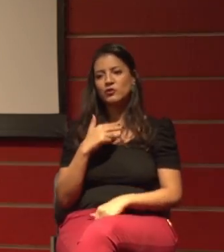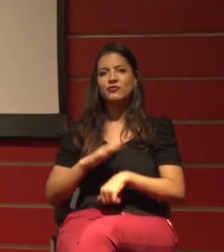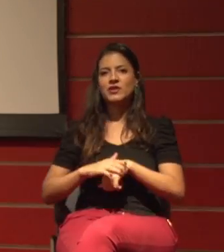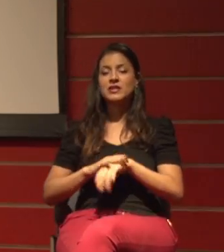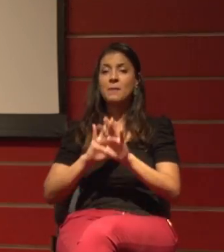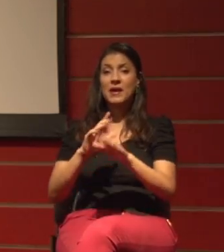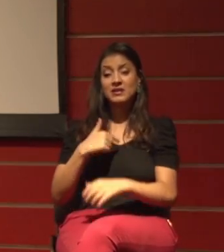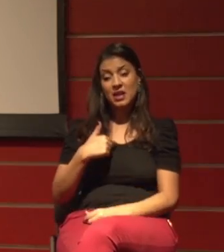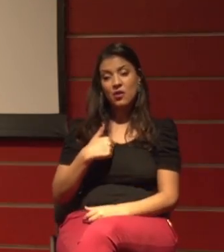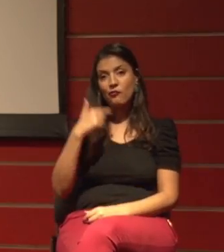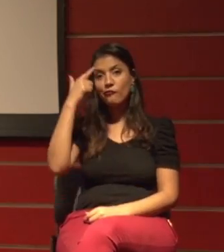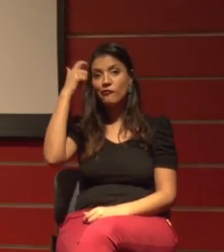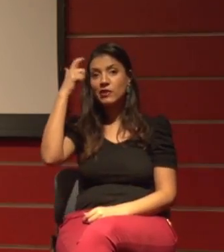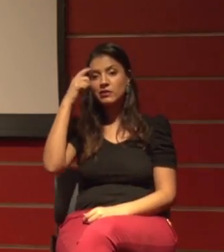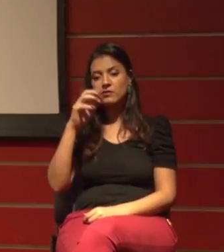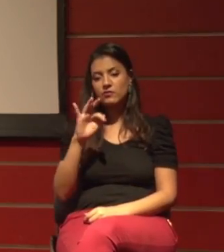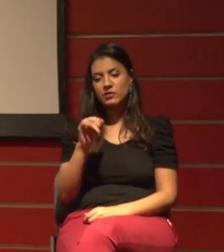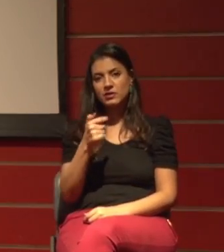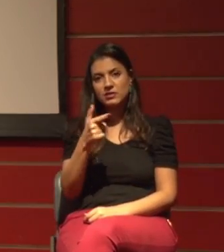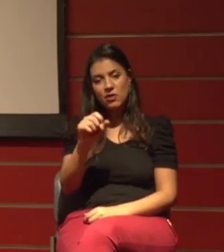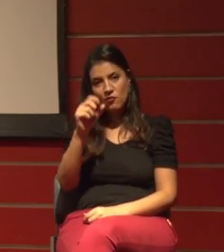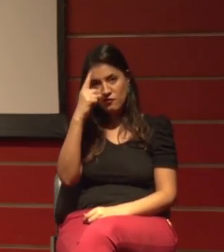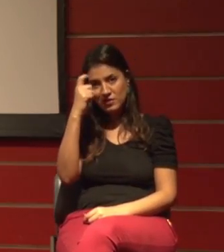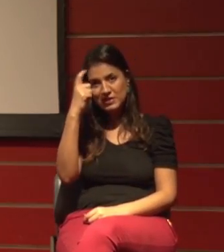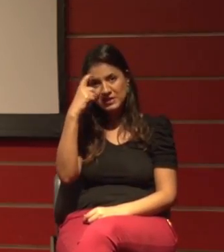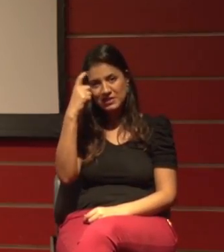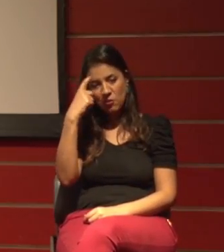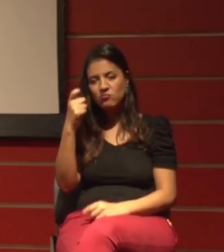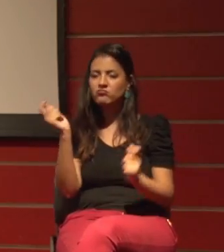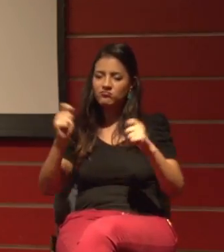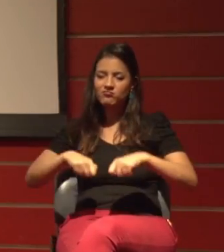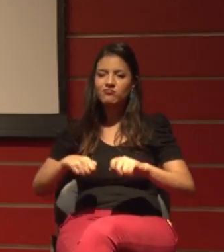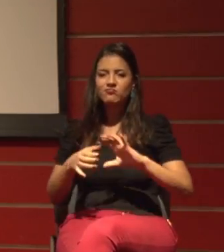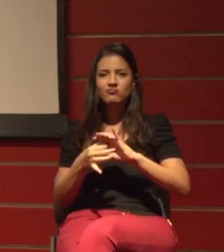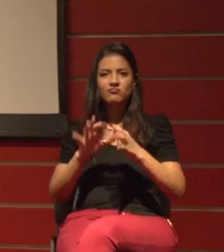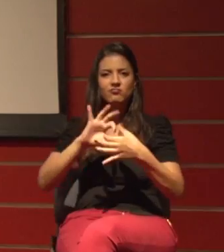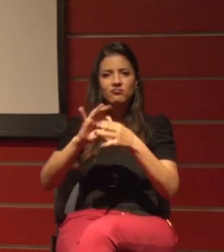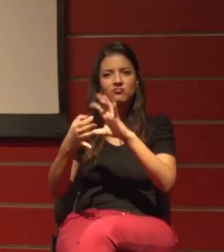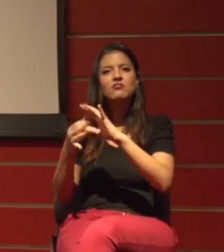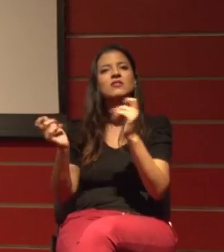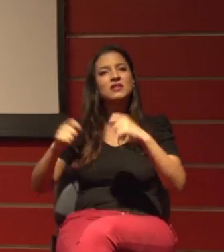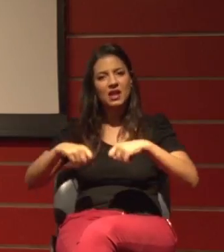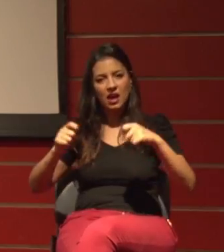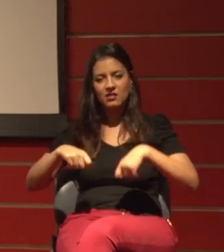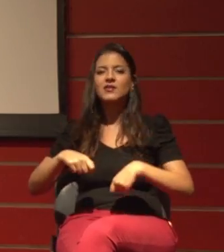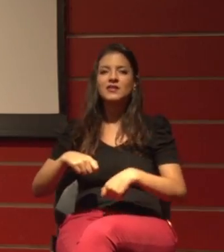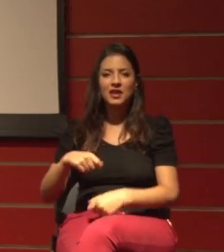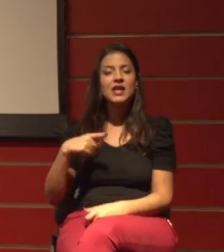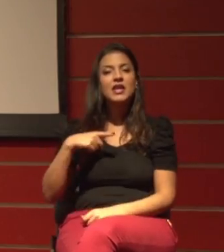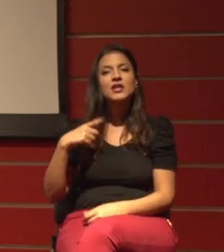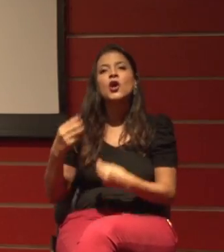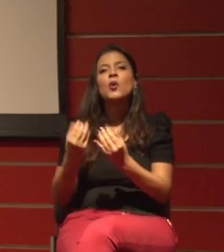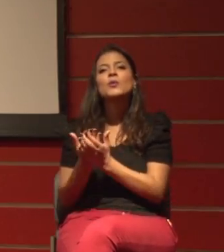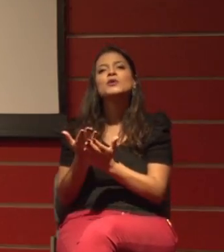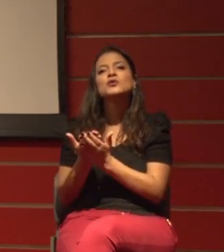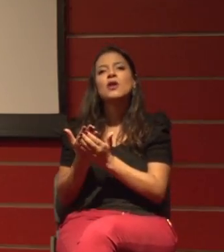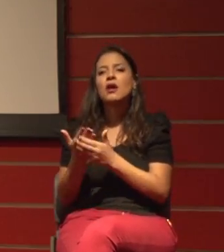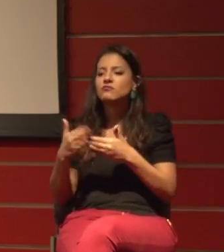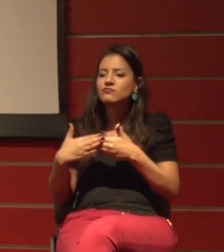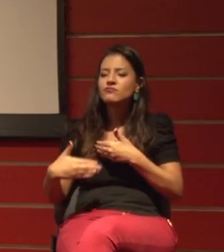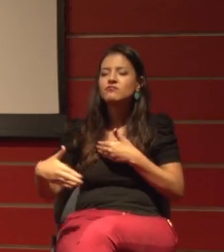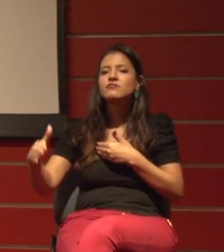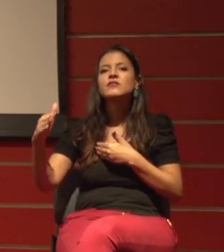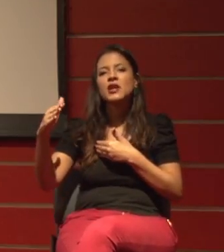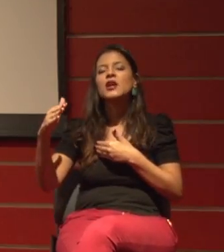acho que dá pra gente ligar os pontos com um pouquinho de de de de informação liga-se os pontos né e estuda-se o período e constrói-se a